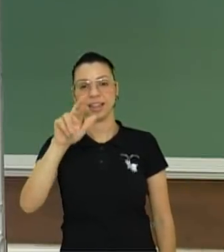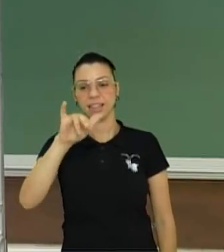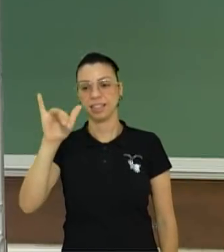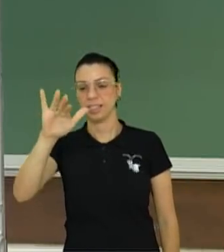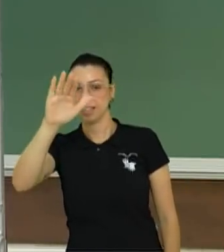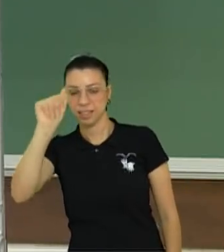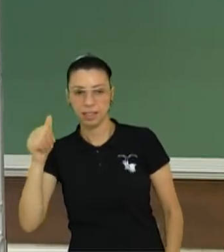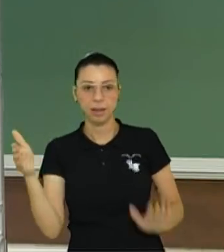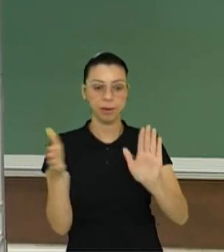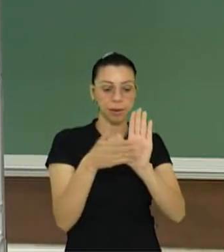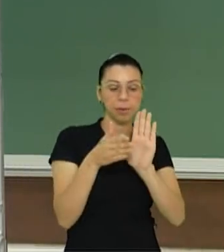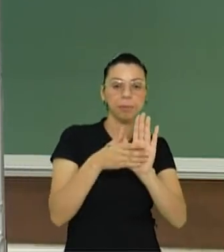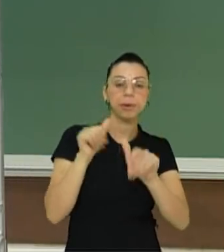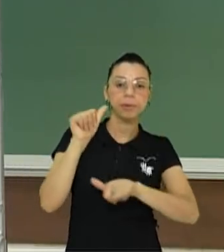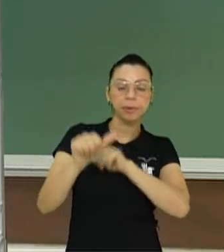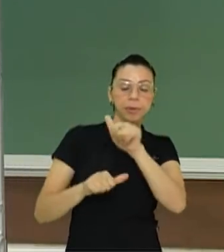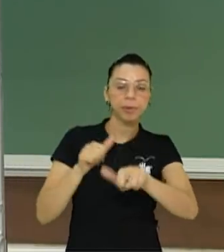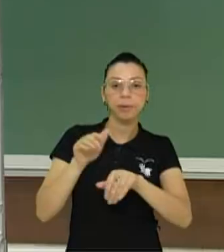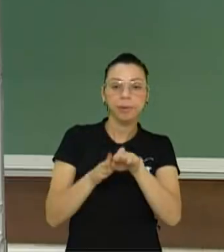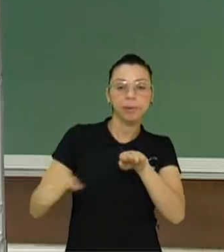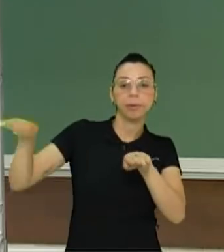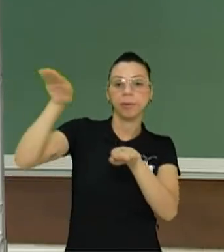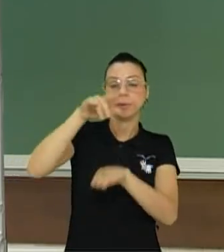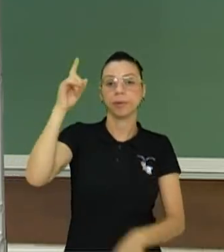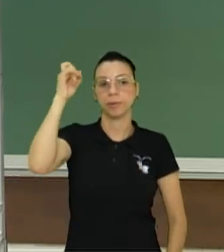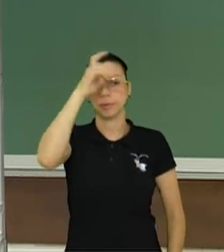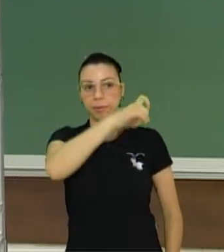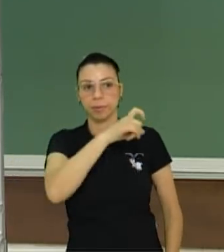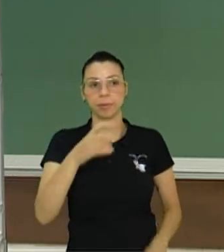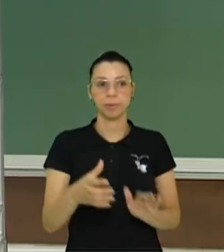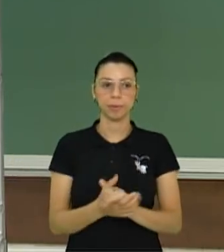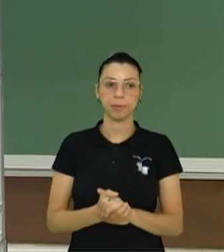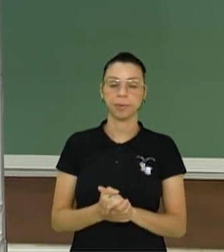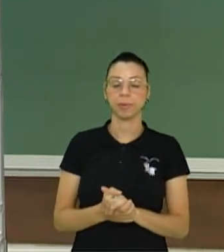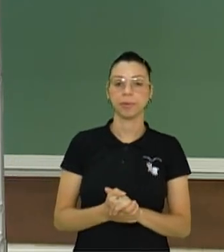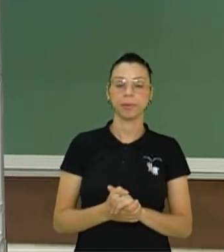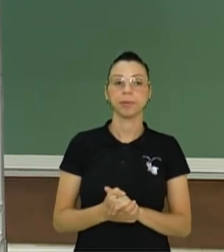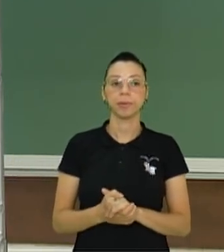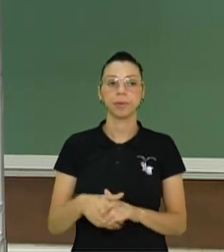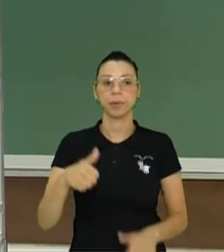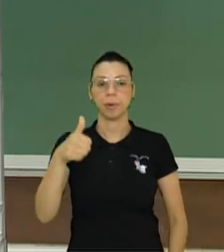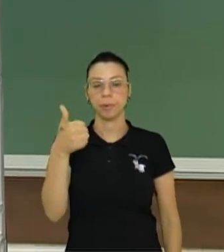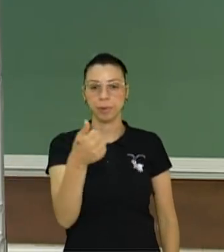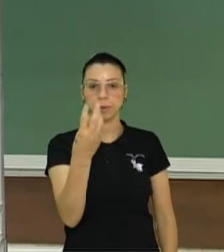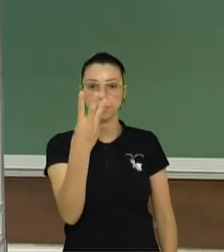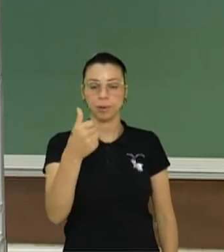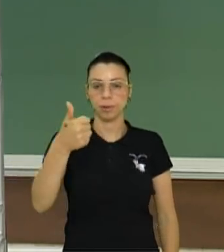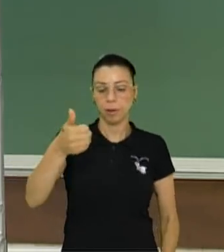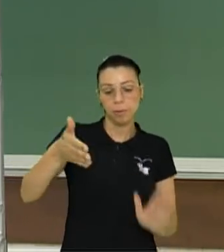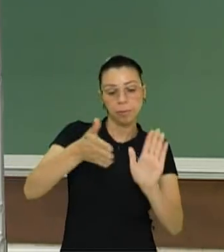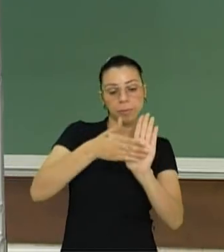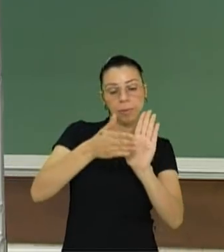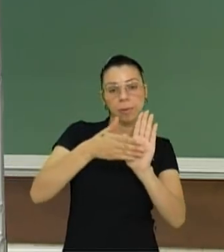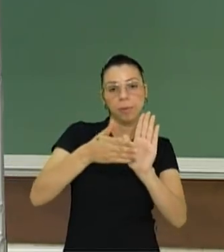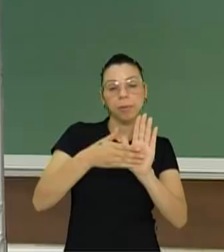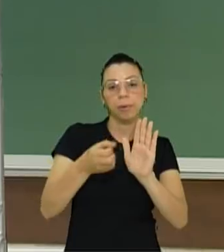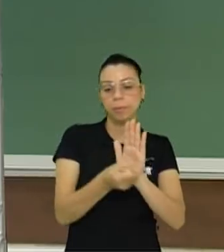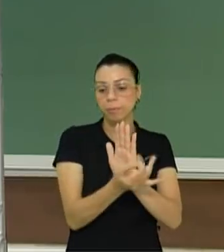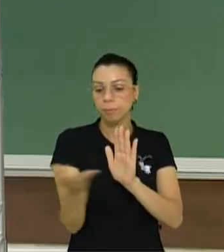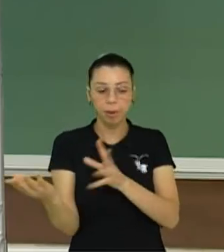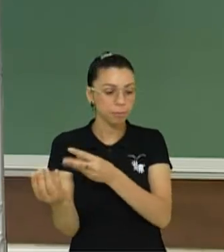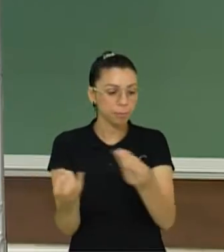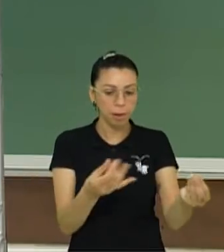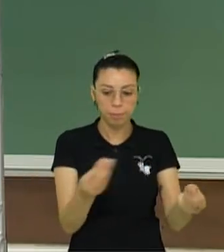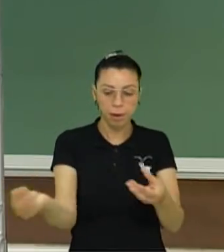proposta elaborada para tentar superar as dificuldades, de Tibério Graco, em 131, propôs a seguinte distribuição de terras. Tudo